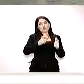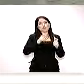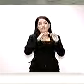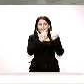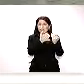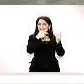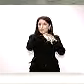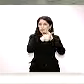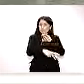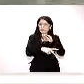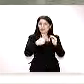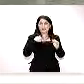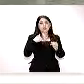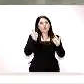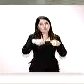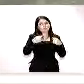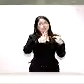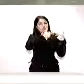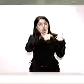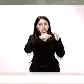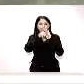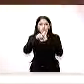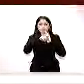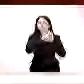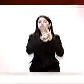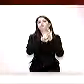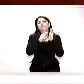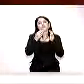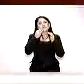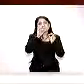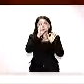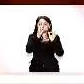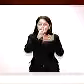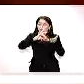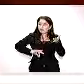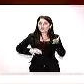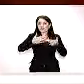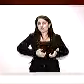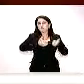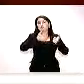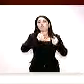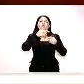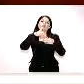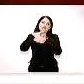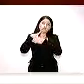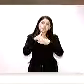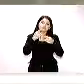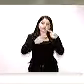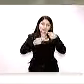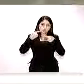para apuração das responsabilidades voto que está em discussão em votação aprovado